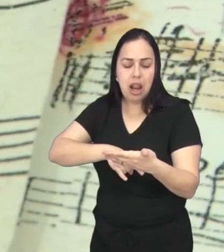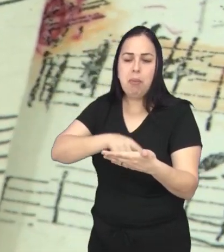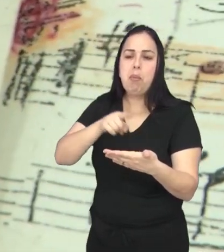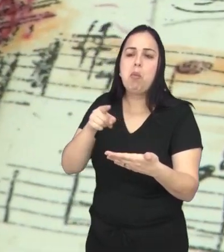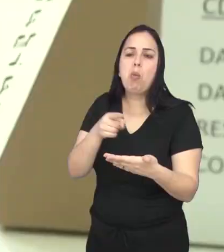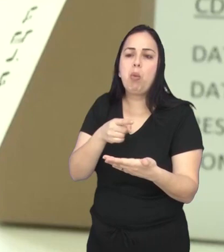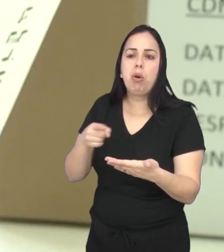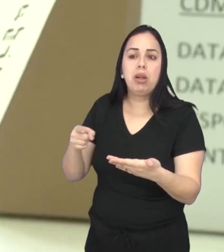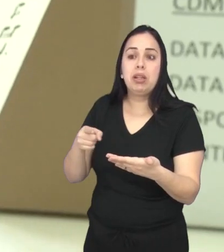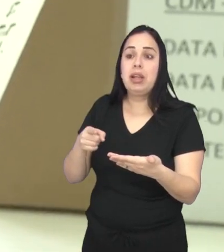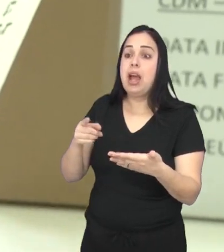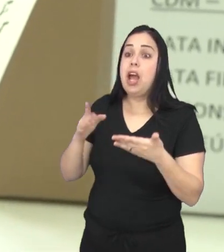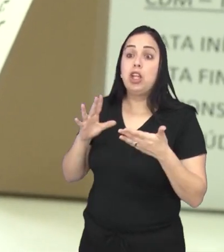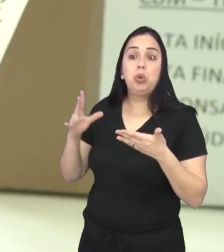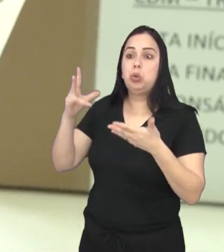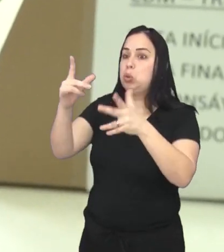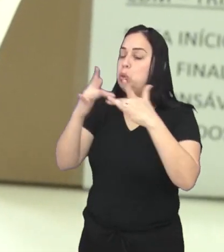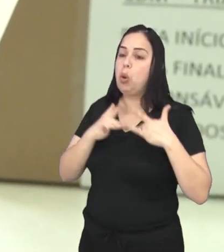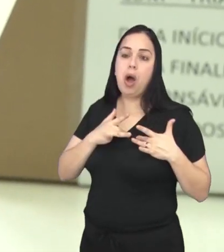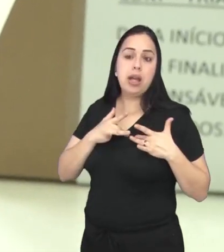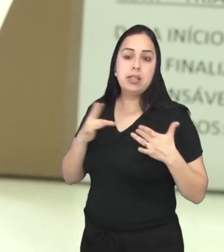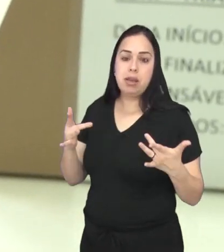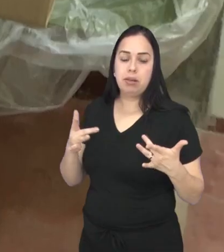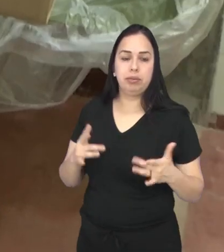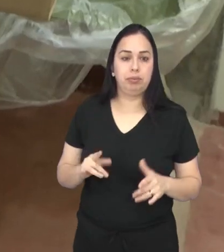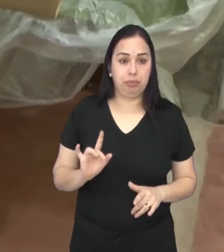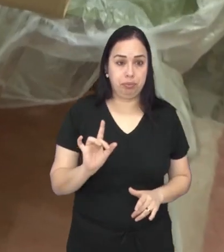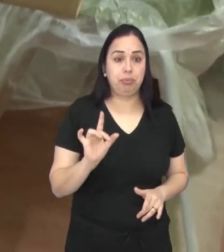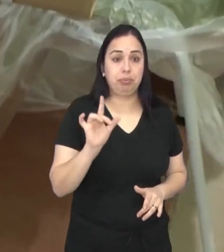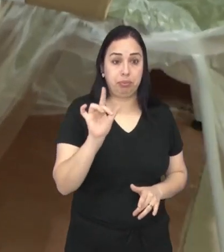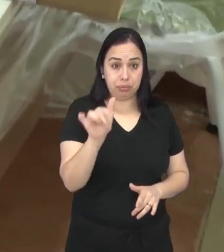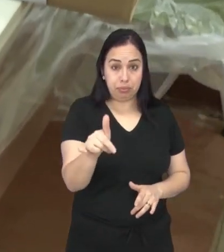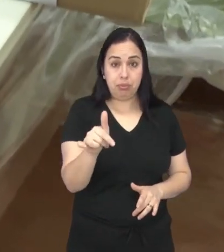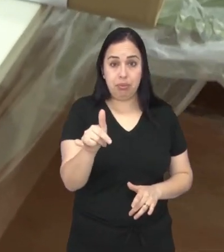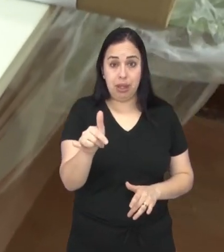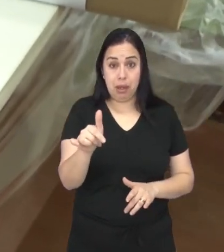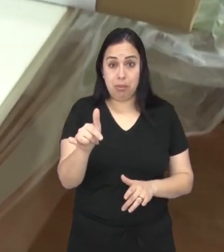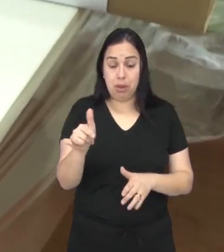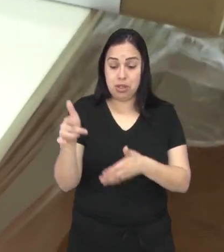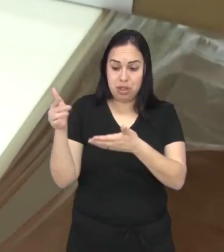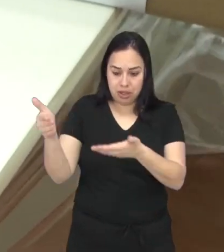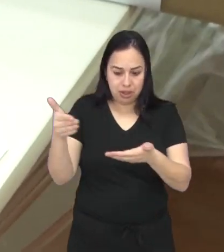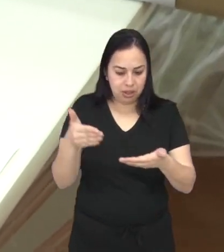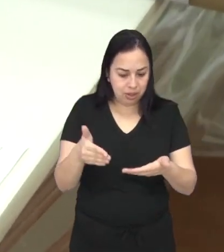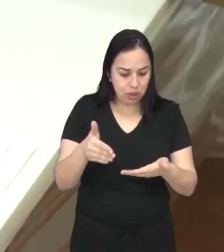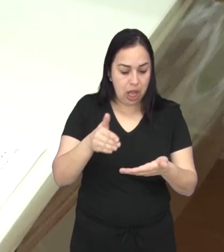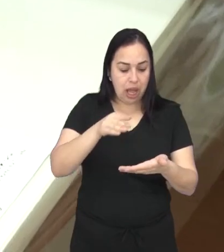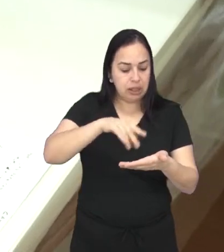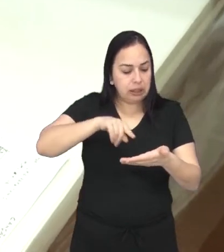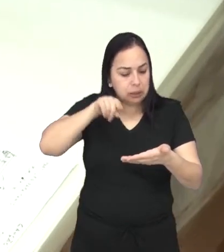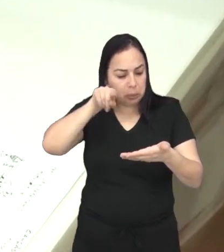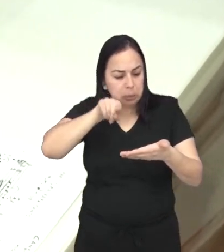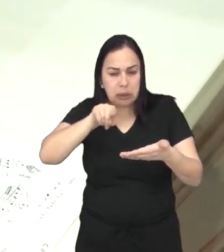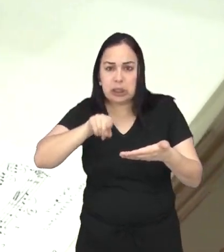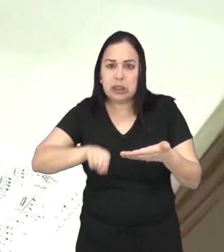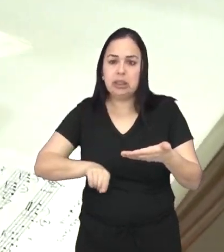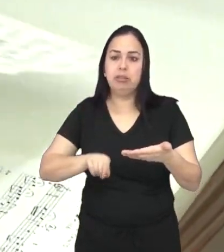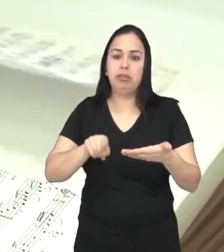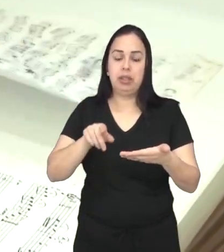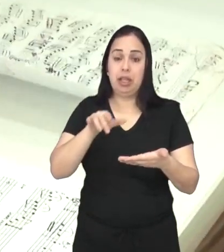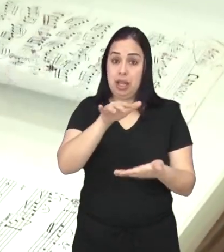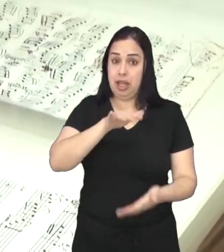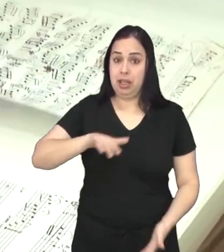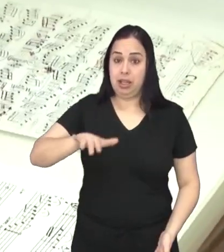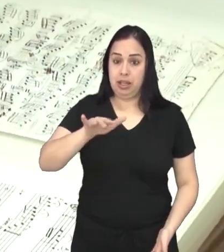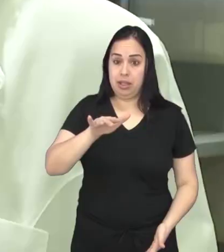E todos foram doação de famílias, né? Depois que o material chega, tudo vai para a triagem. Então,